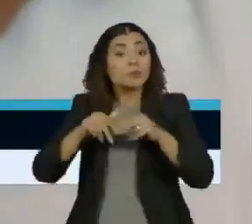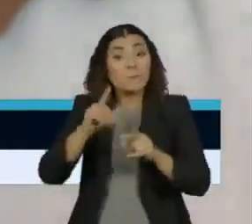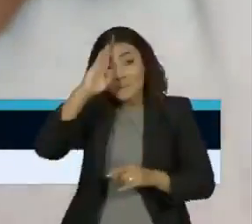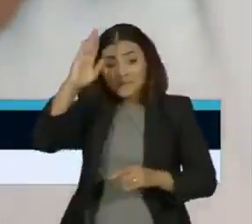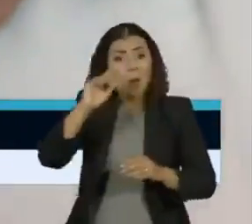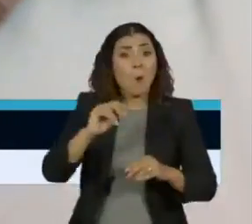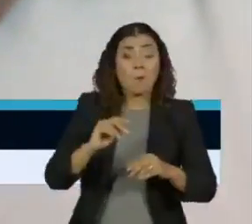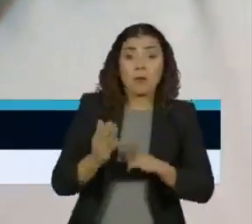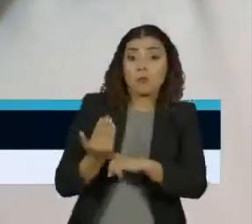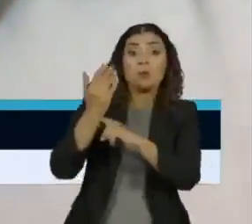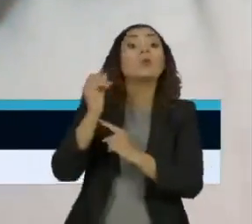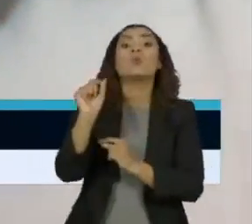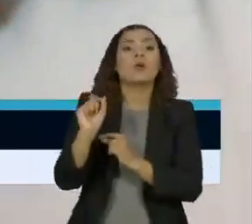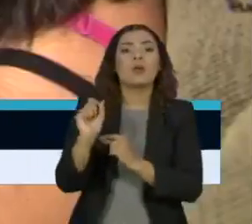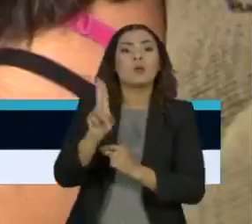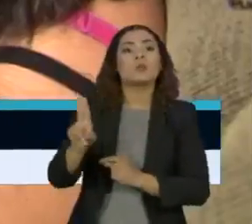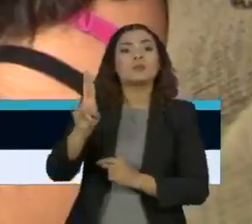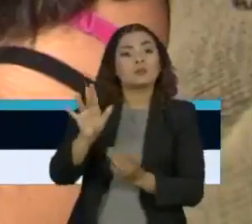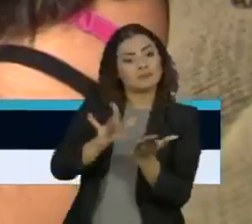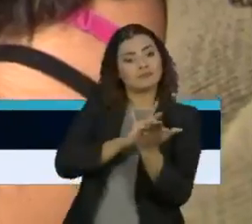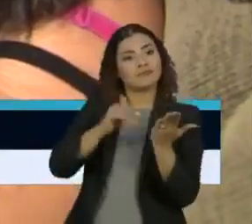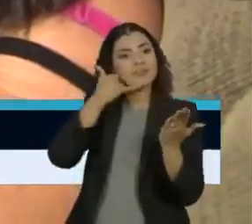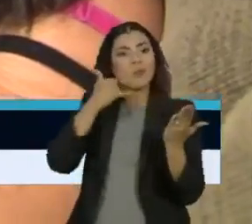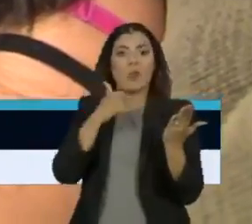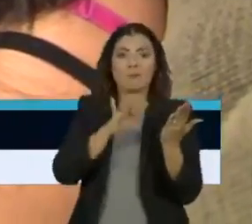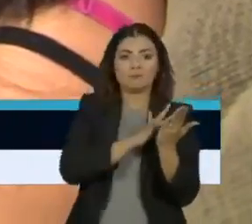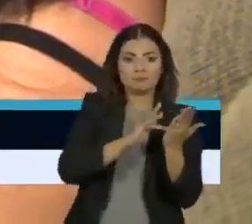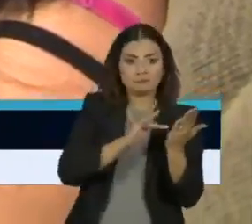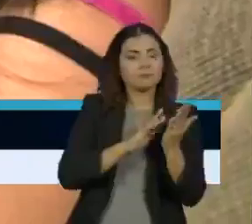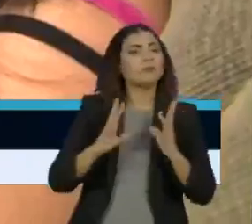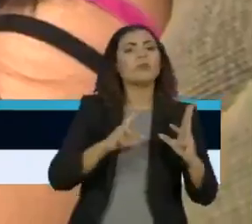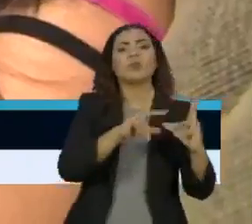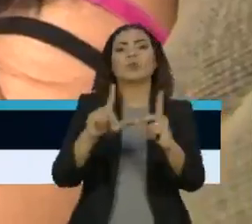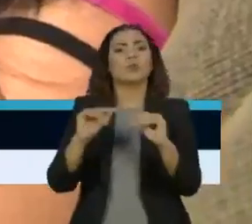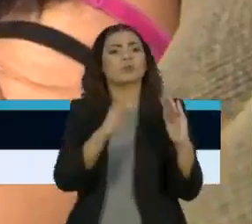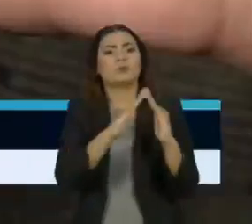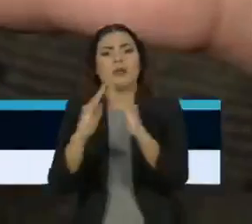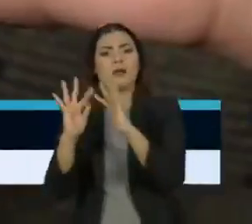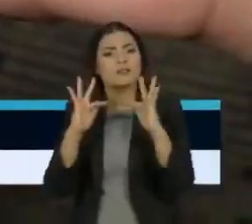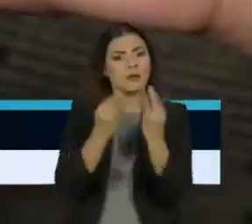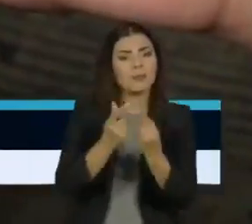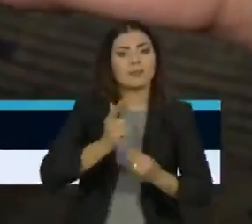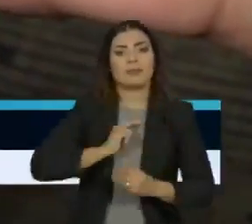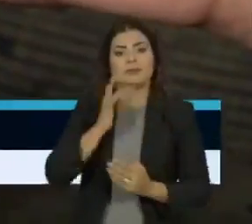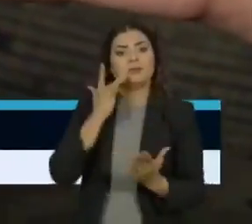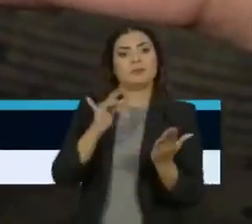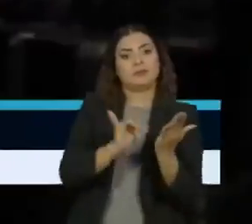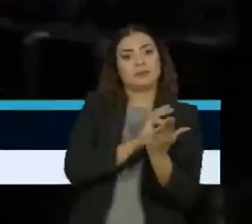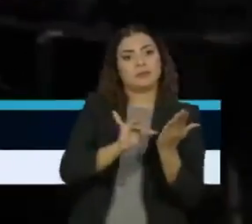usado para se conectar era o celular, presente em praticamente todos os domicílios.